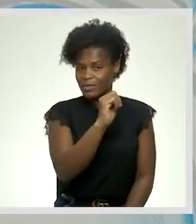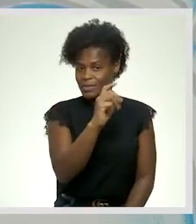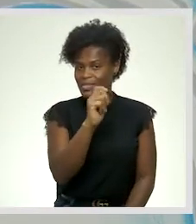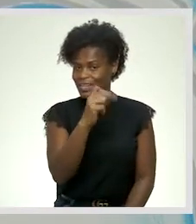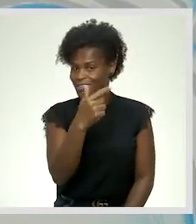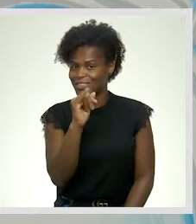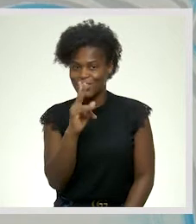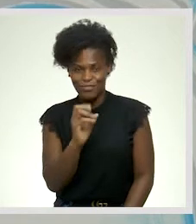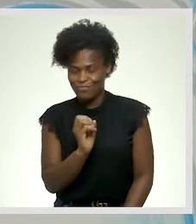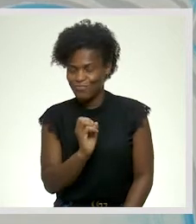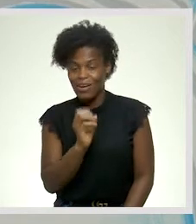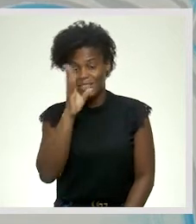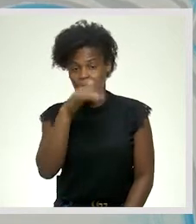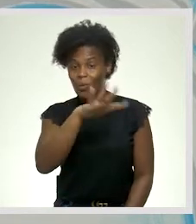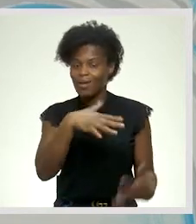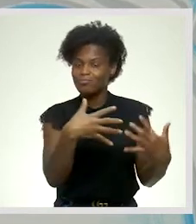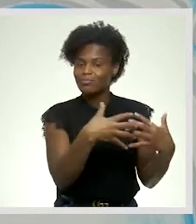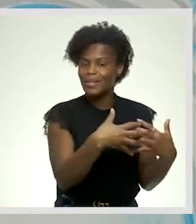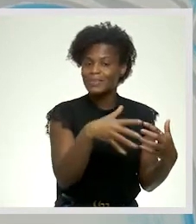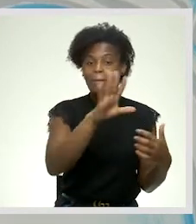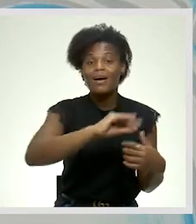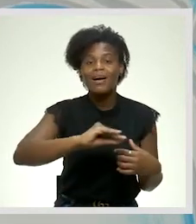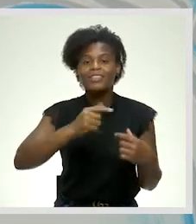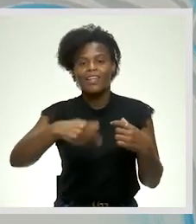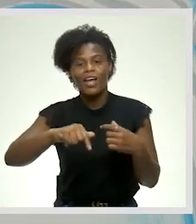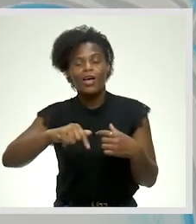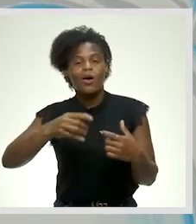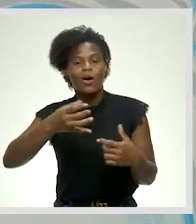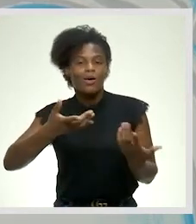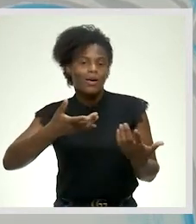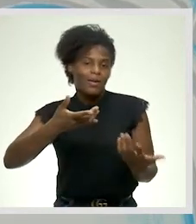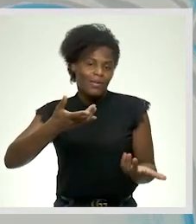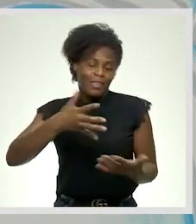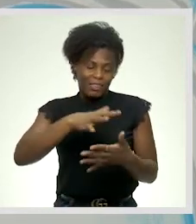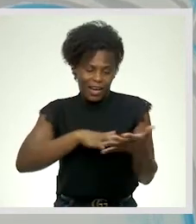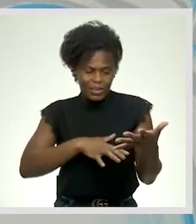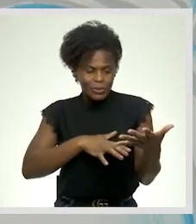tiver lugar, encaixa-se mais pela crónica, que é um texto